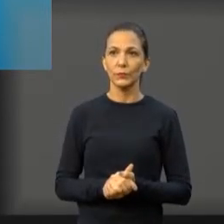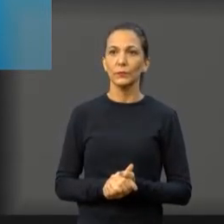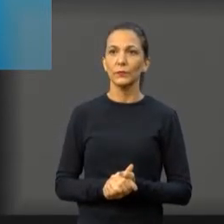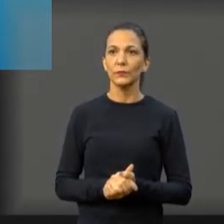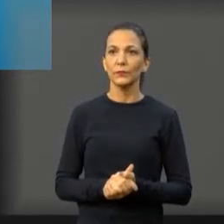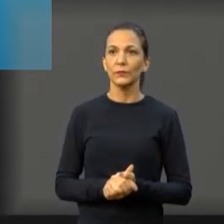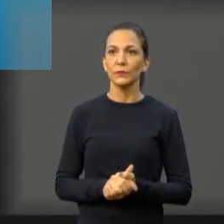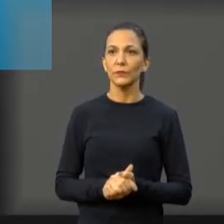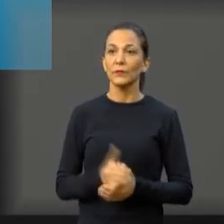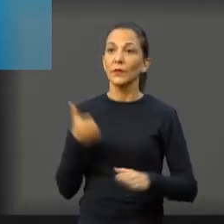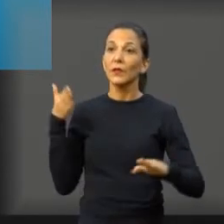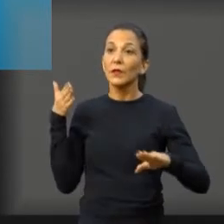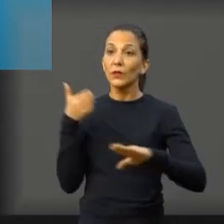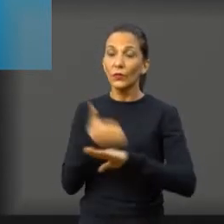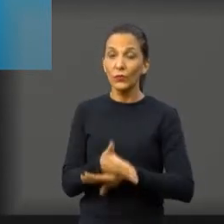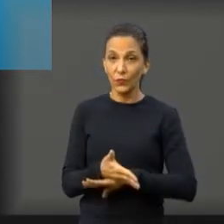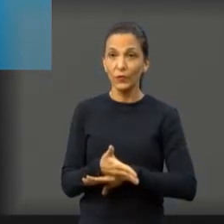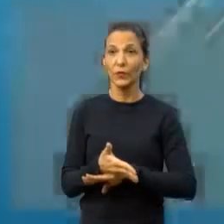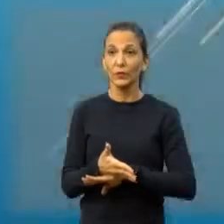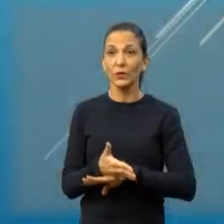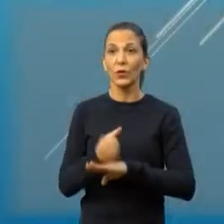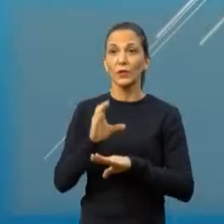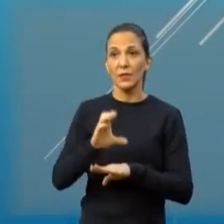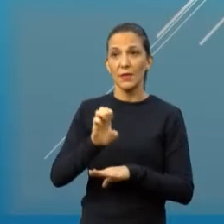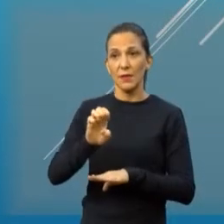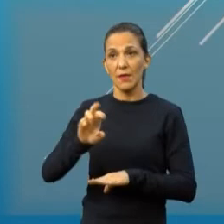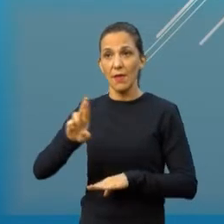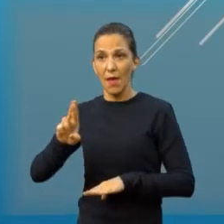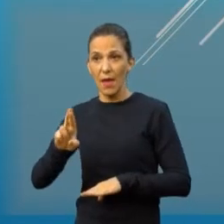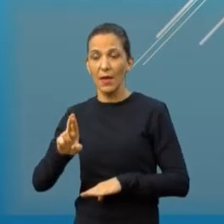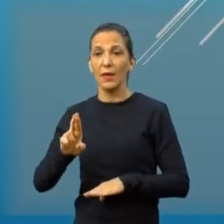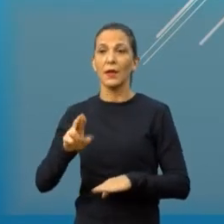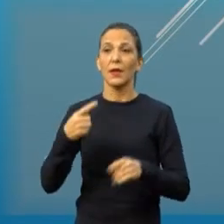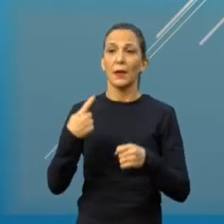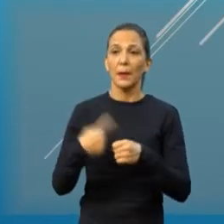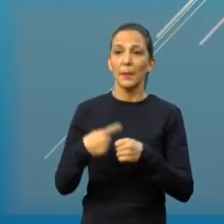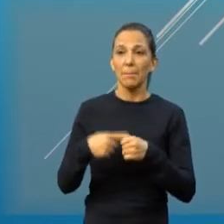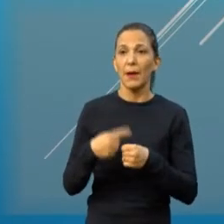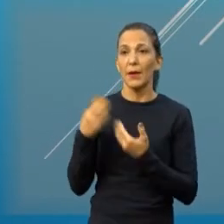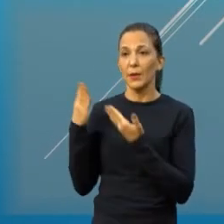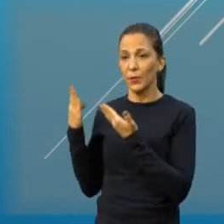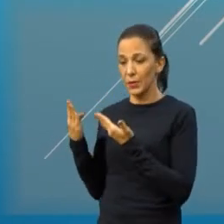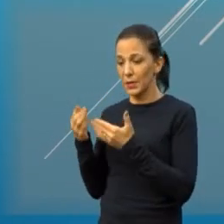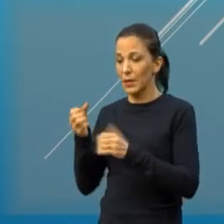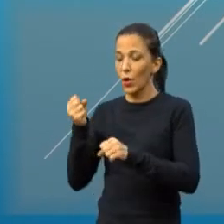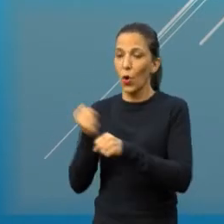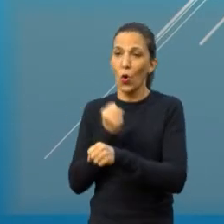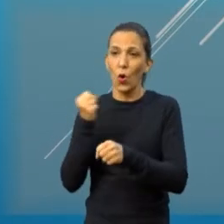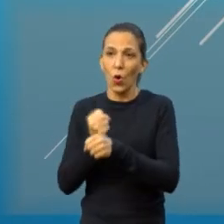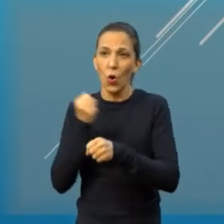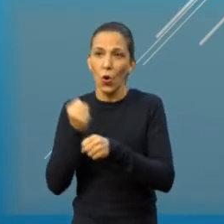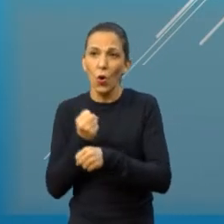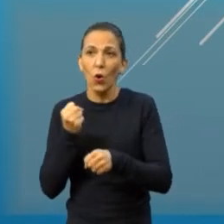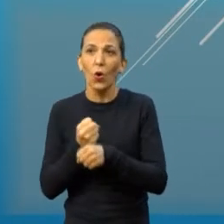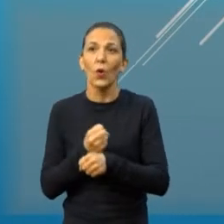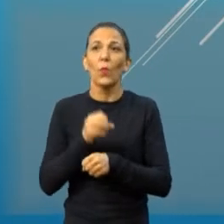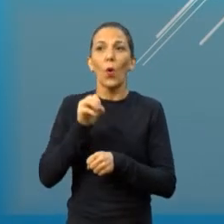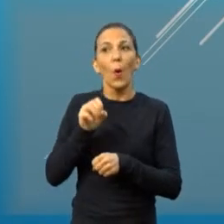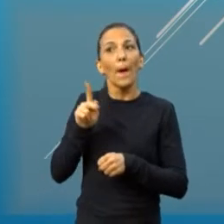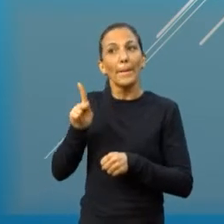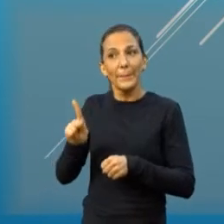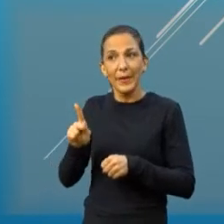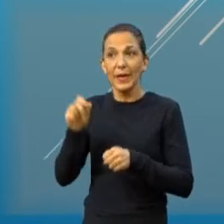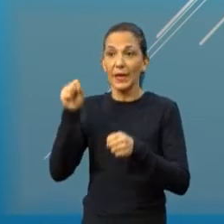o XIV a visitando a creche do Hortênsias que está recebendo ampliação e Reforma através do orçamento participativo